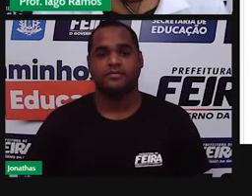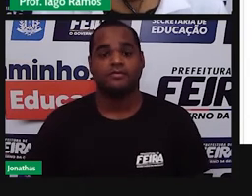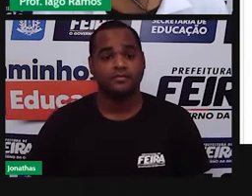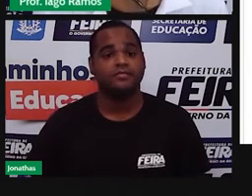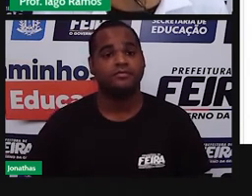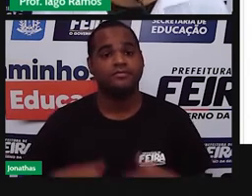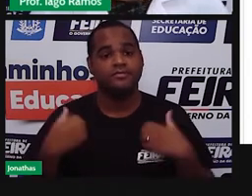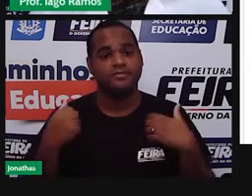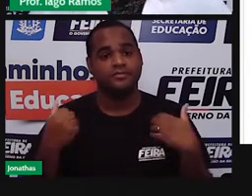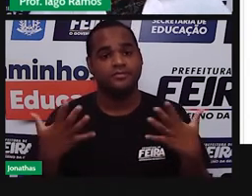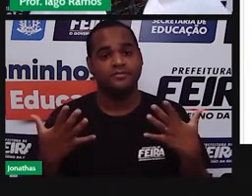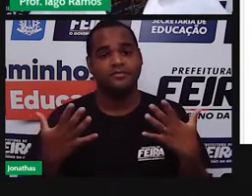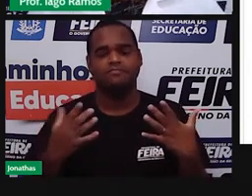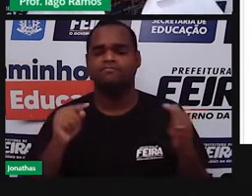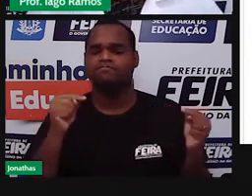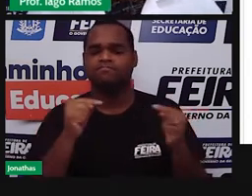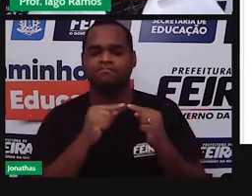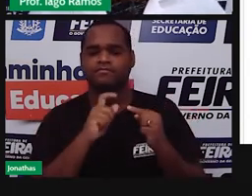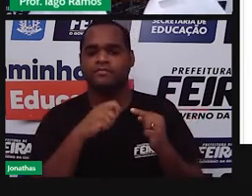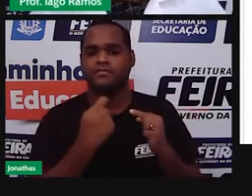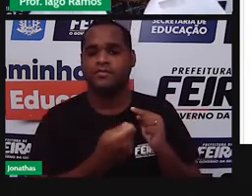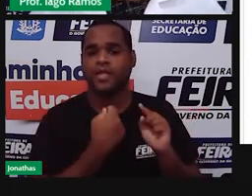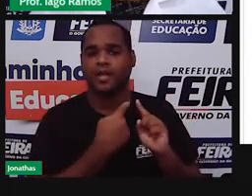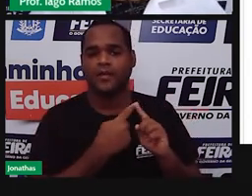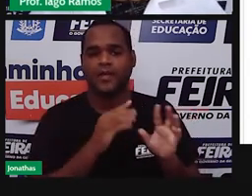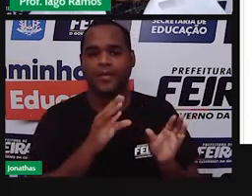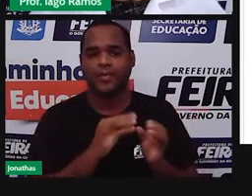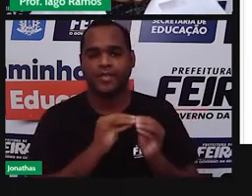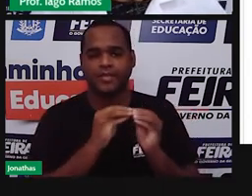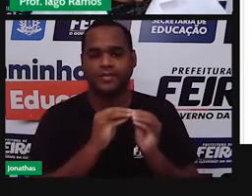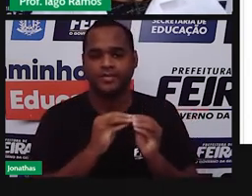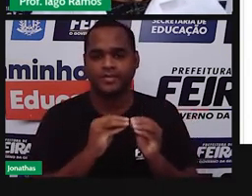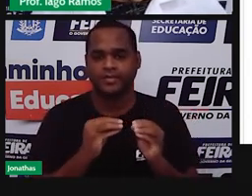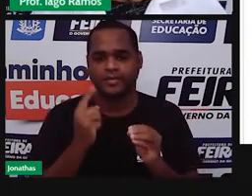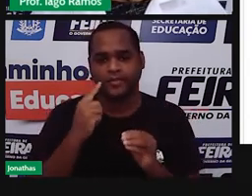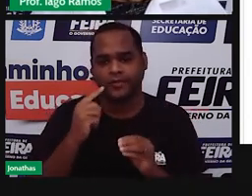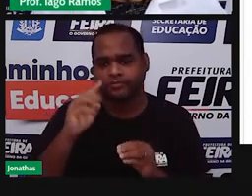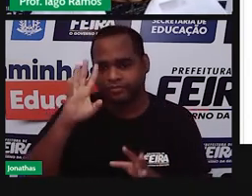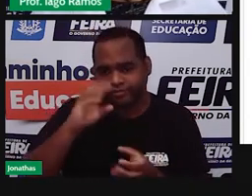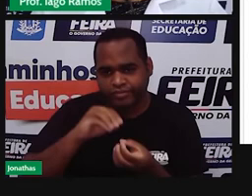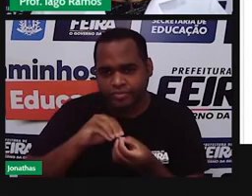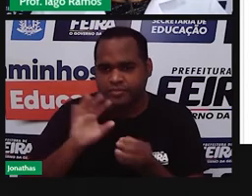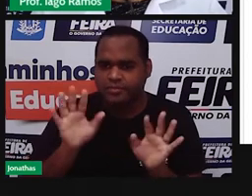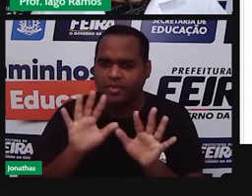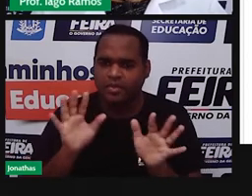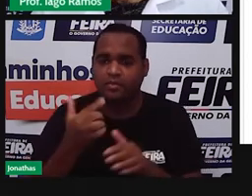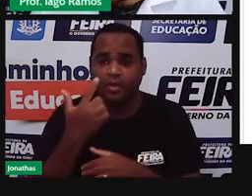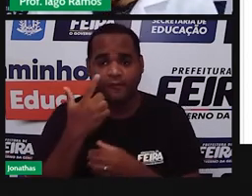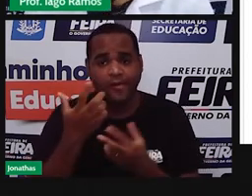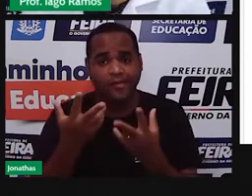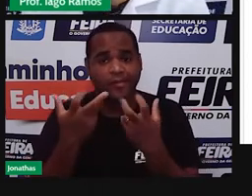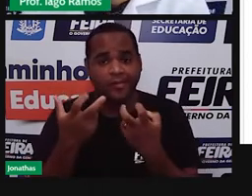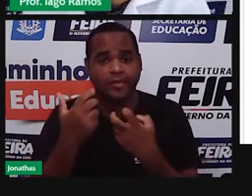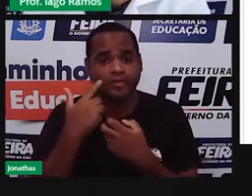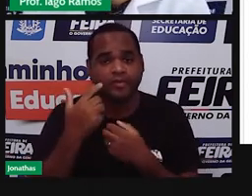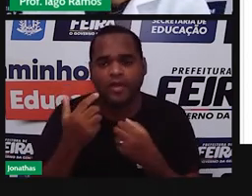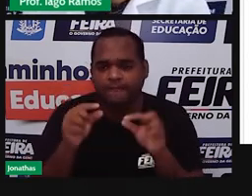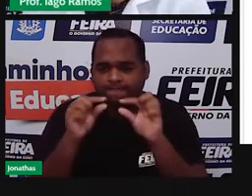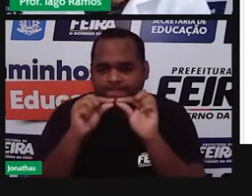É tanto que eu nem vou completar essa segunda conclusão ainda. Eu quero que você olhe comigo